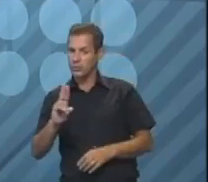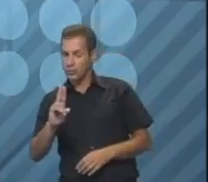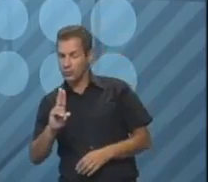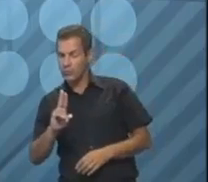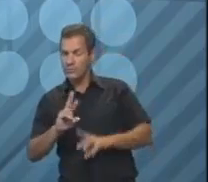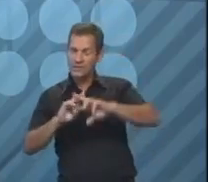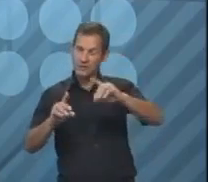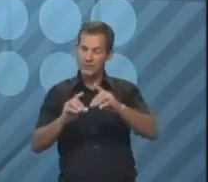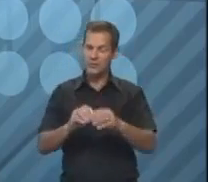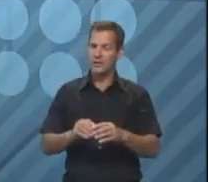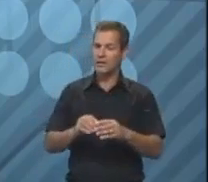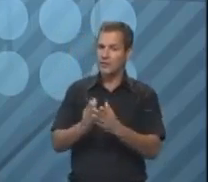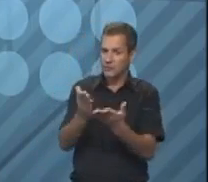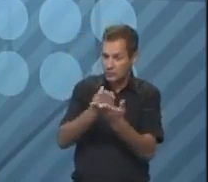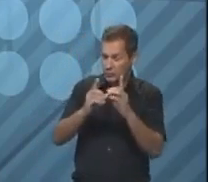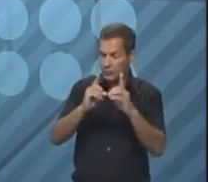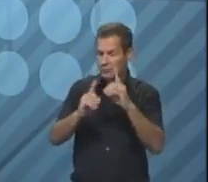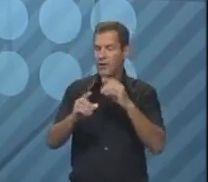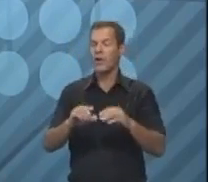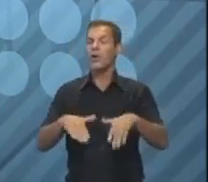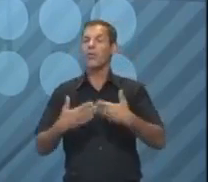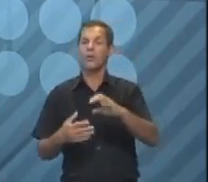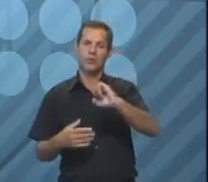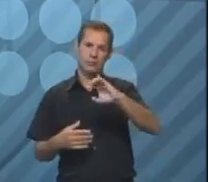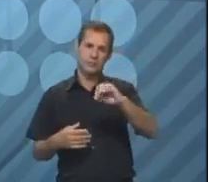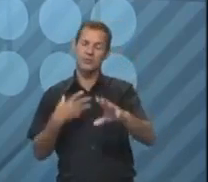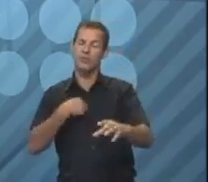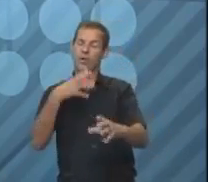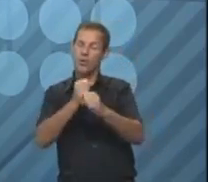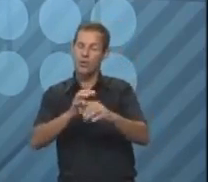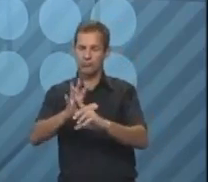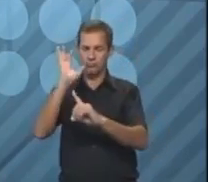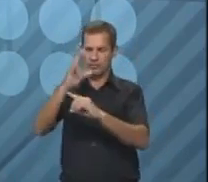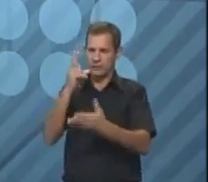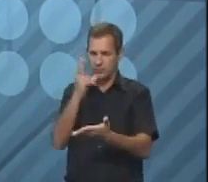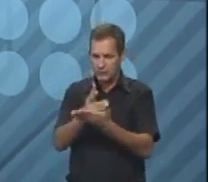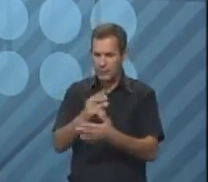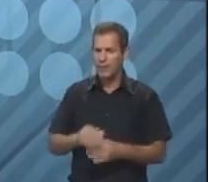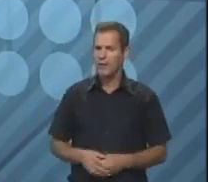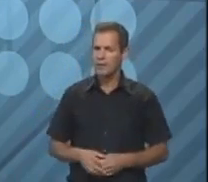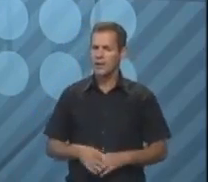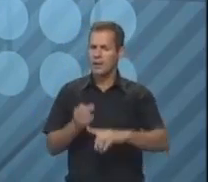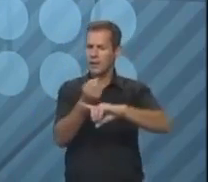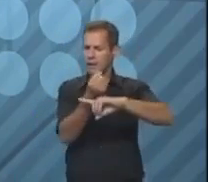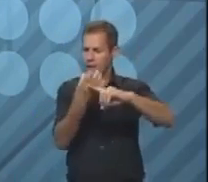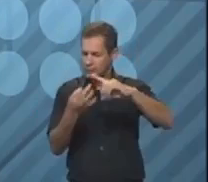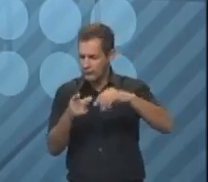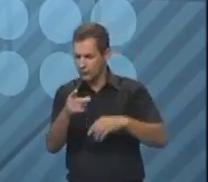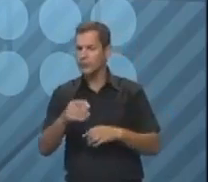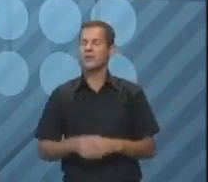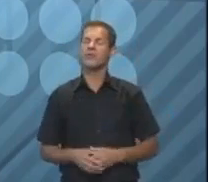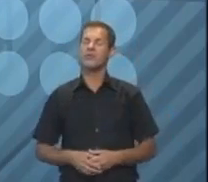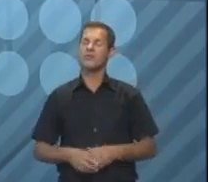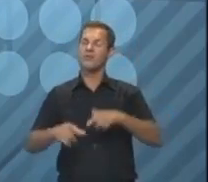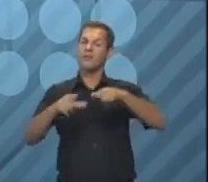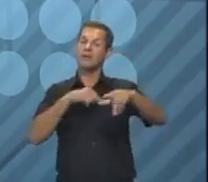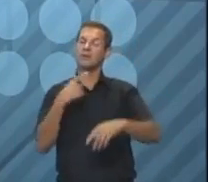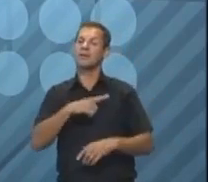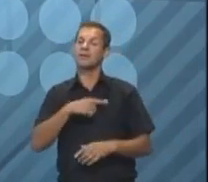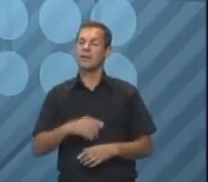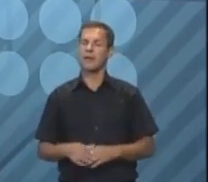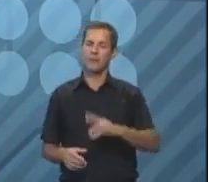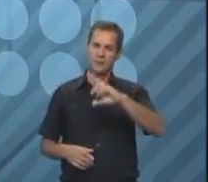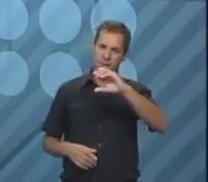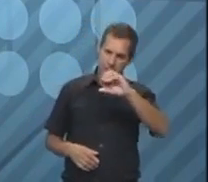é qual eixo que eu estou rotacionando. Por quê? Porque isso vai influenciar na função que você irá integrar. Então, se nós temos